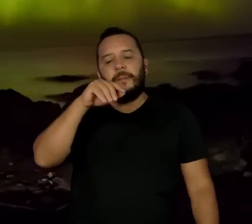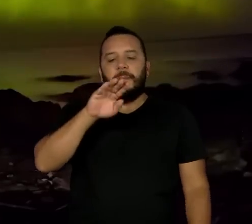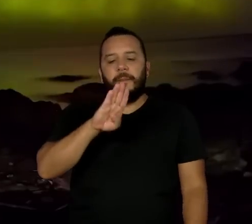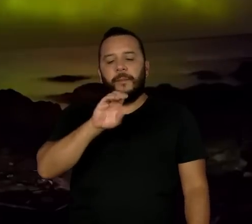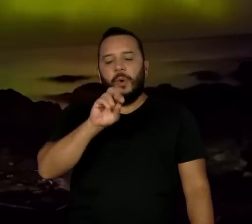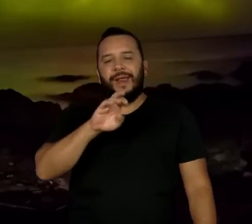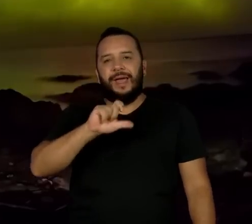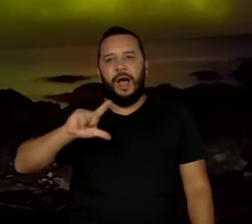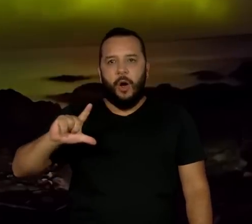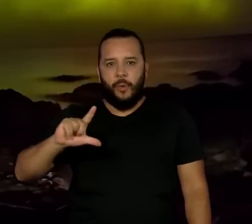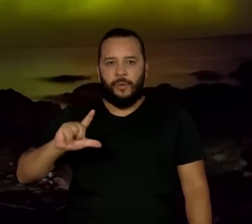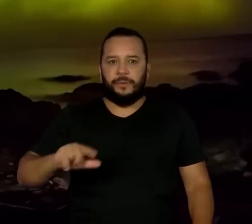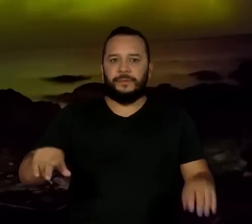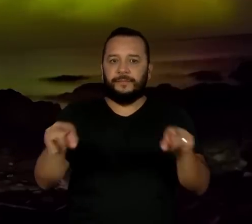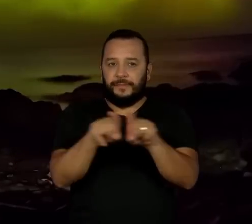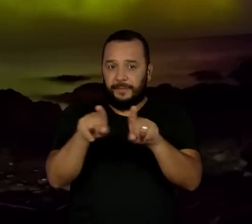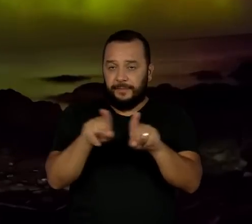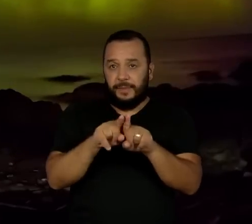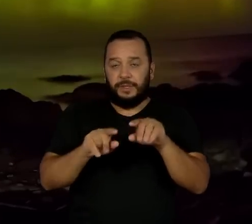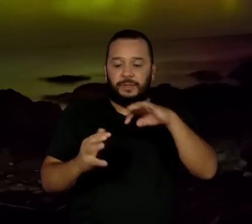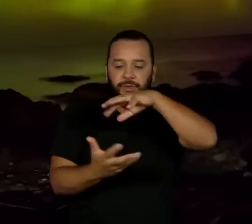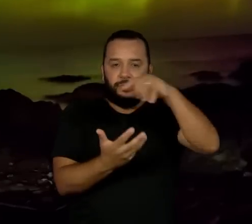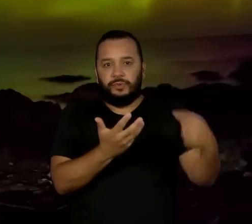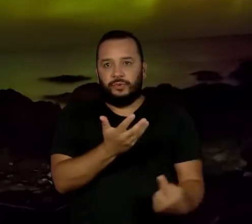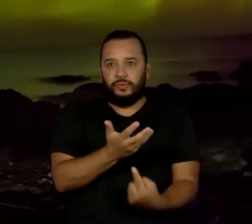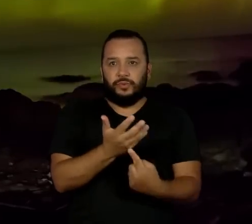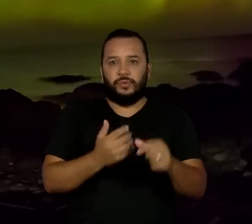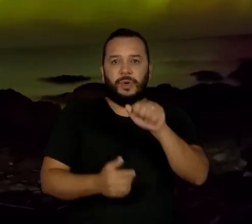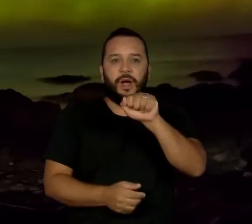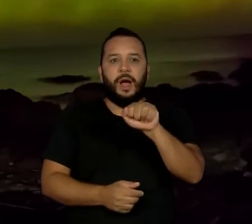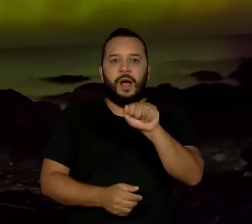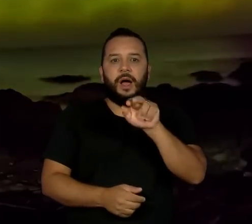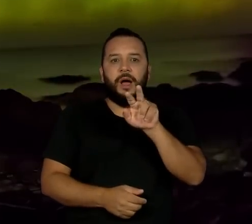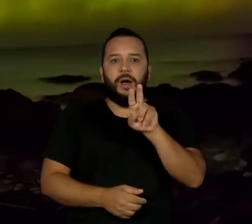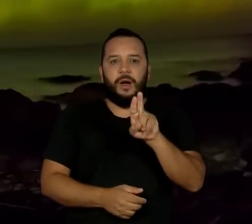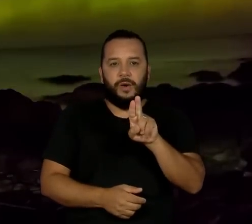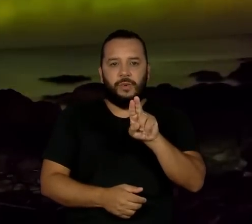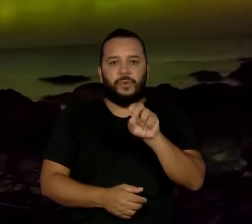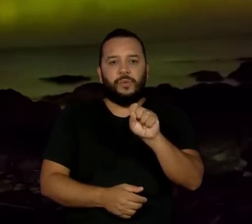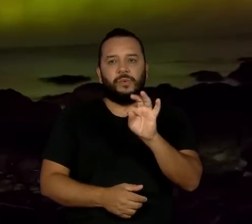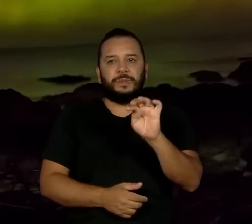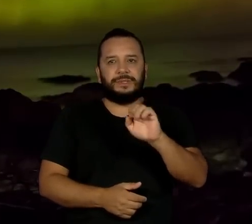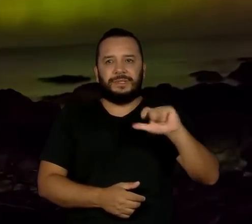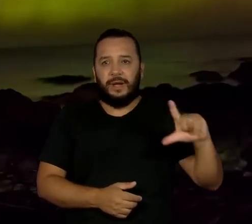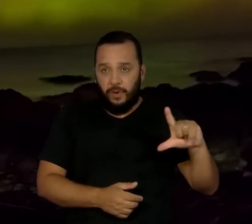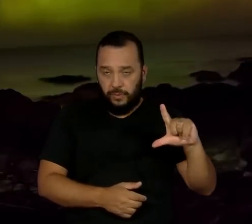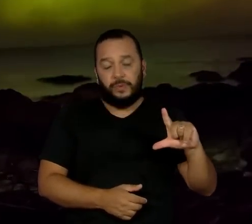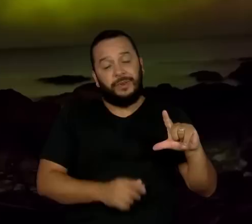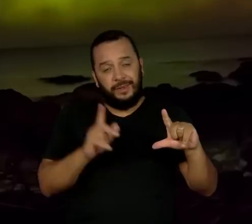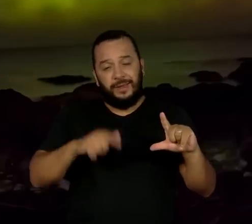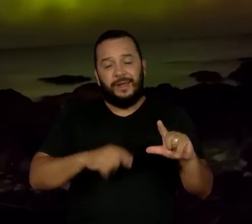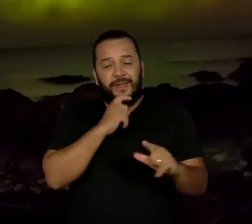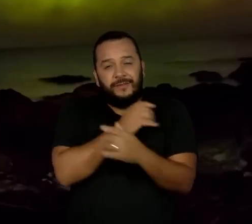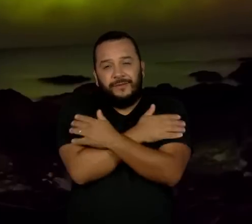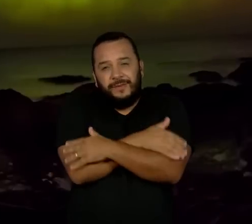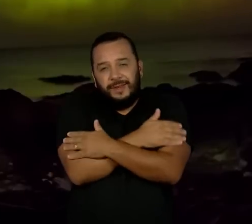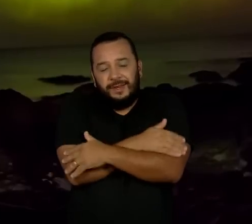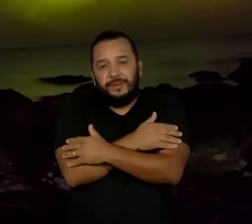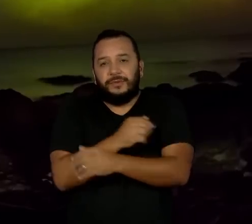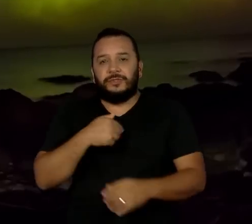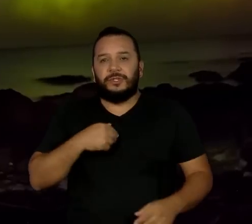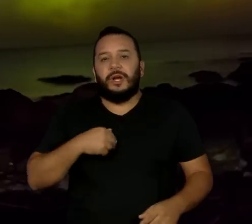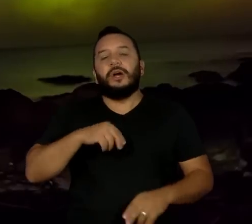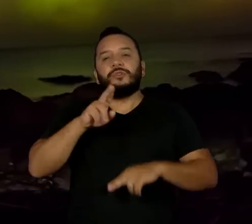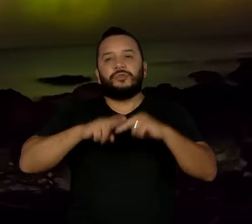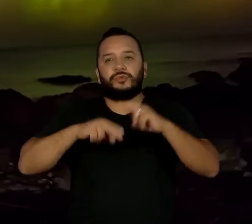o fenômeno é chamado de aurora austral e pode ser visto nos meses de inverno, entre junho e setembro,